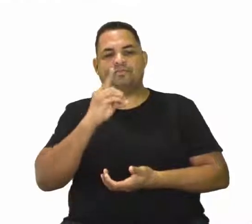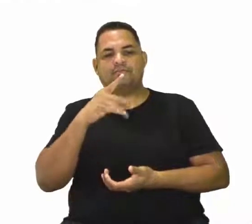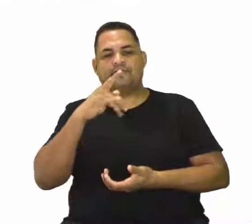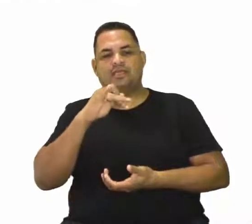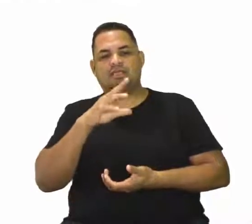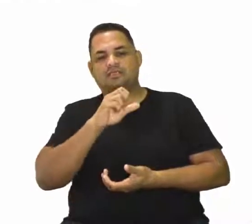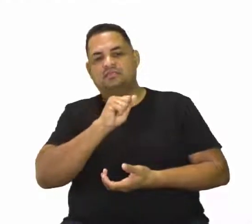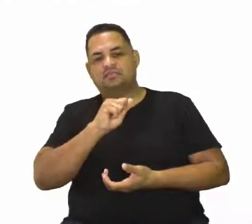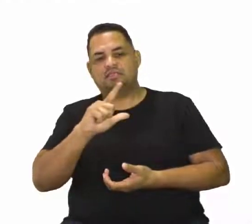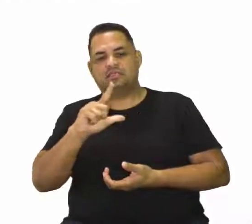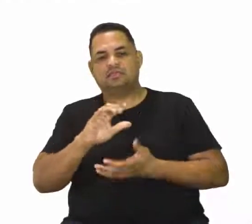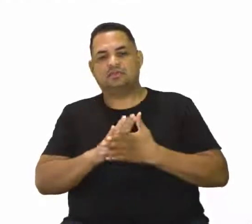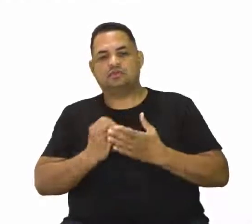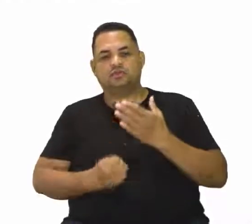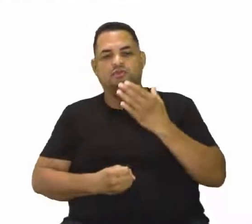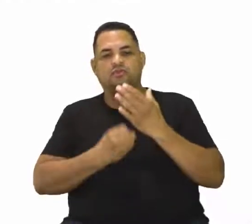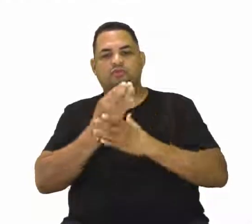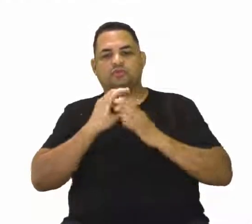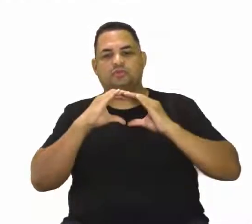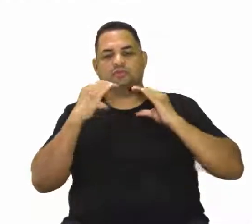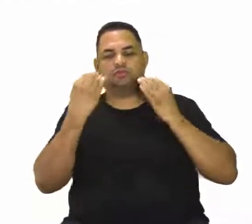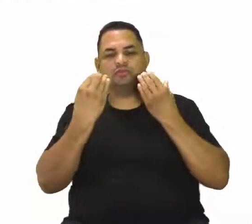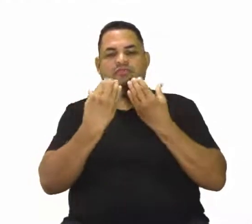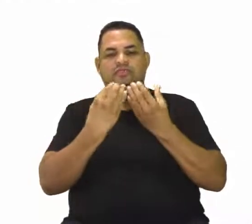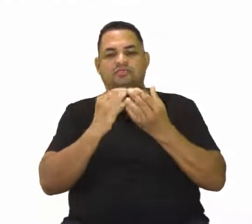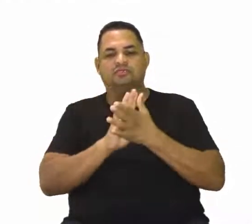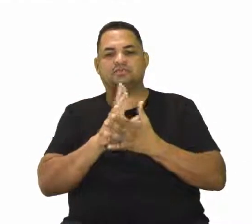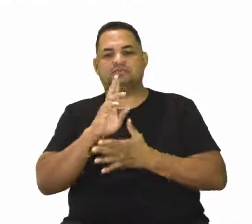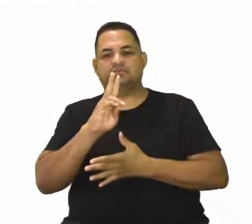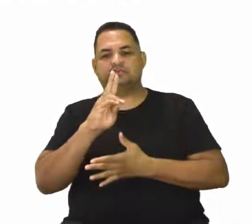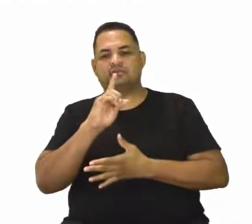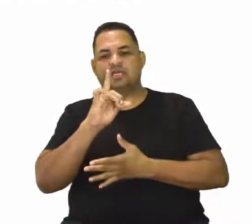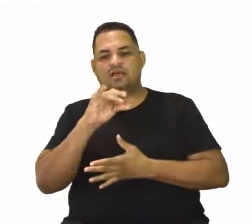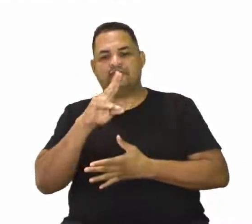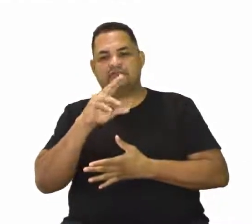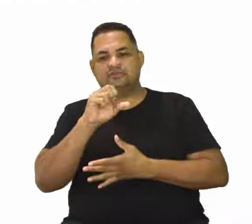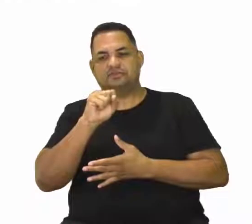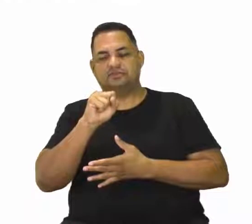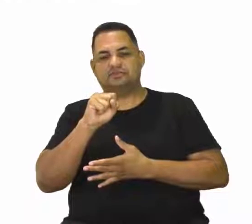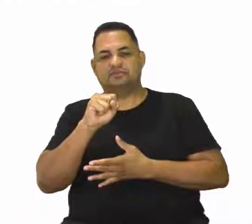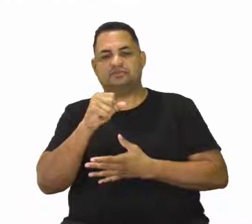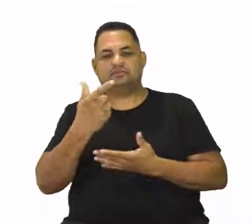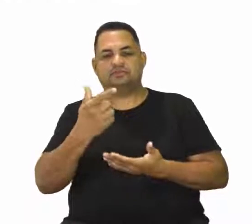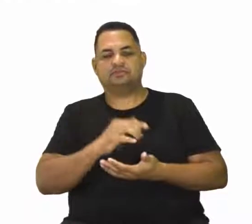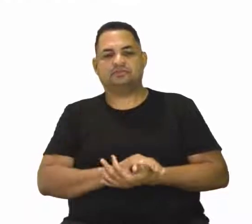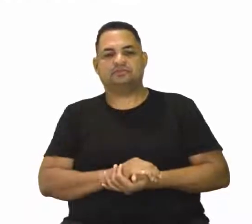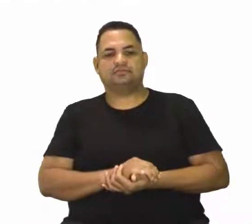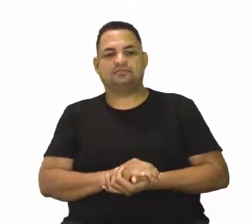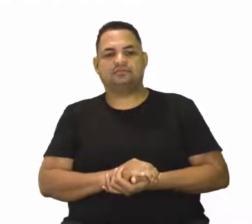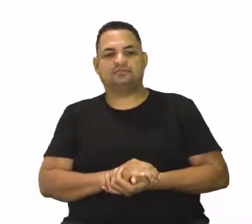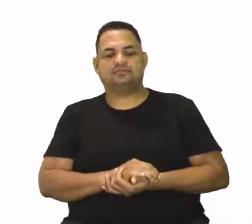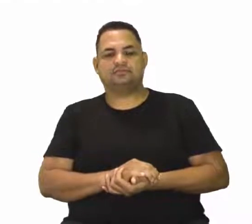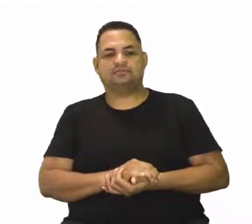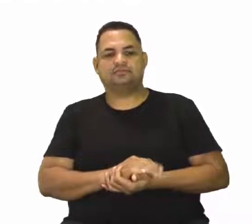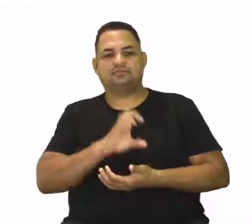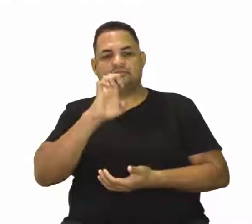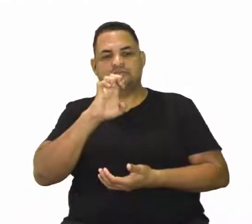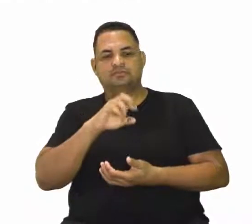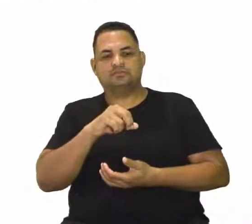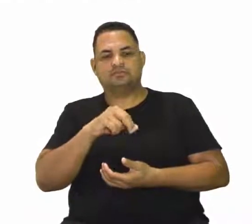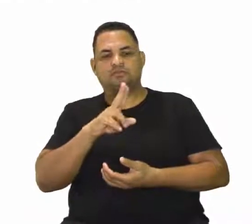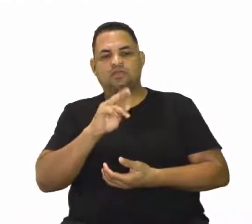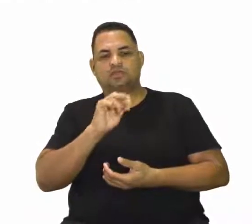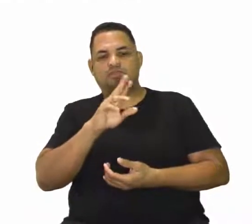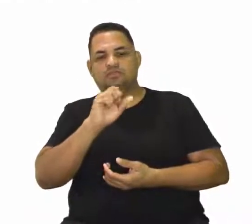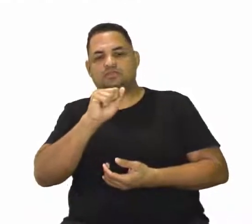para de pressao nascido na câmara na conferência de davos ou da voz a letra